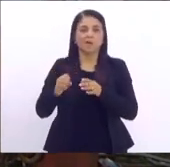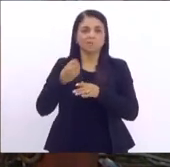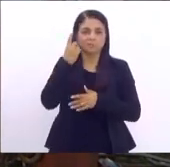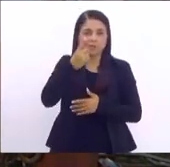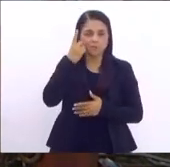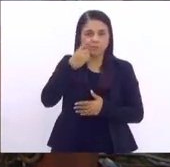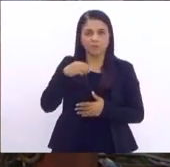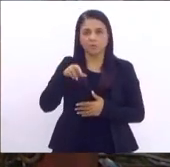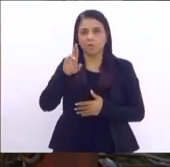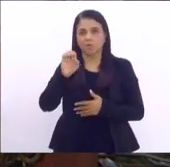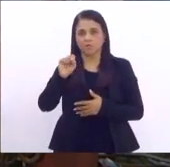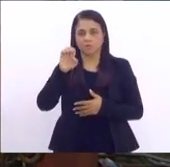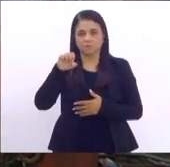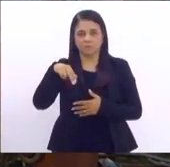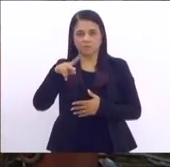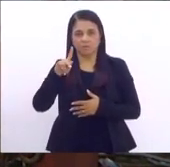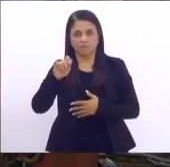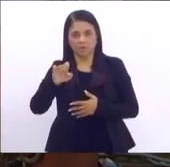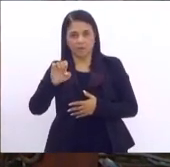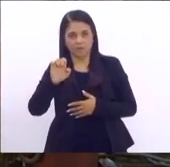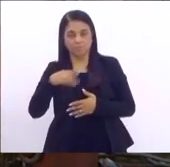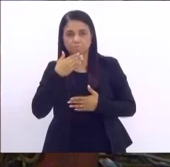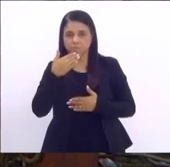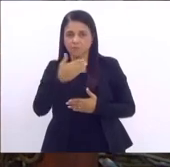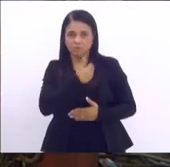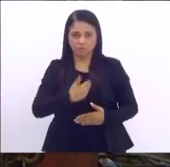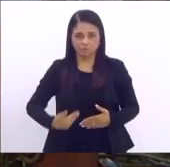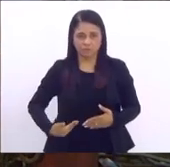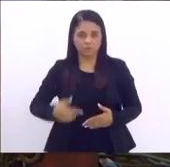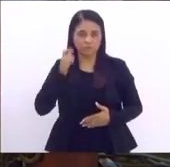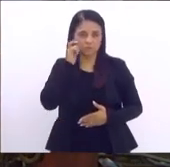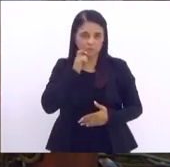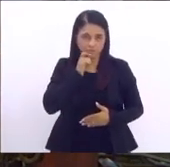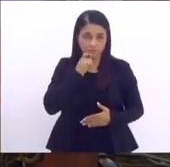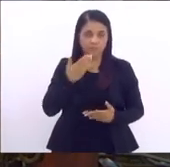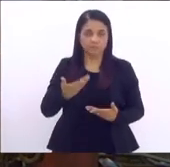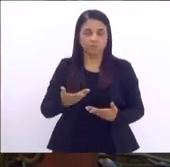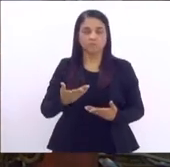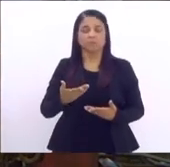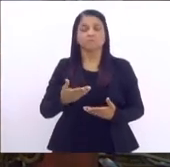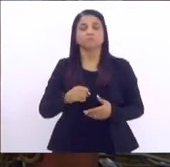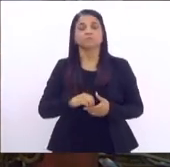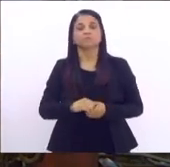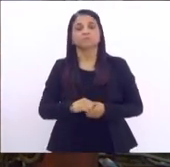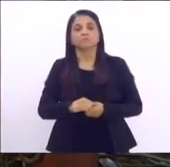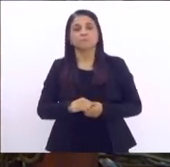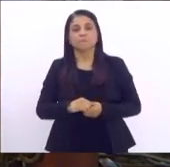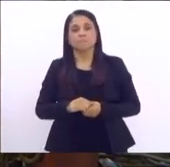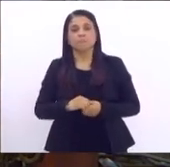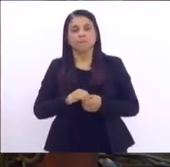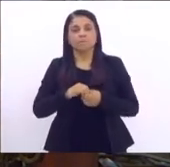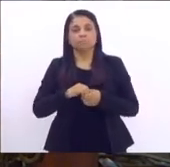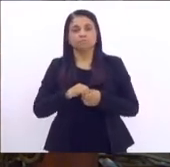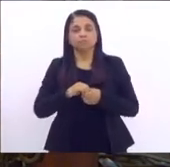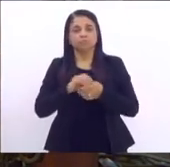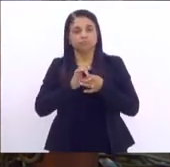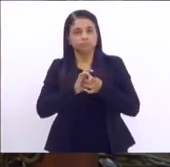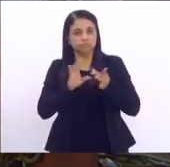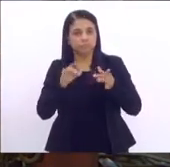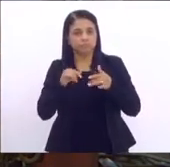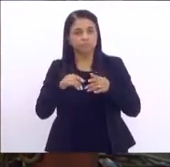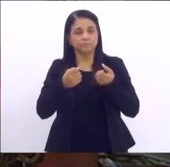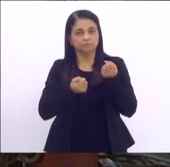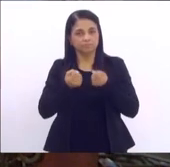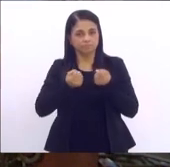solicita ao excelentíssimo senhor governador do estado do Rio de Janeiro, o senhor Cláudio Castro, a disponibilização de veículo de remoção de cadáver